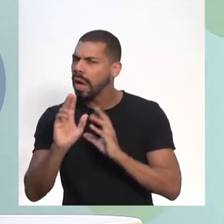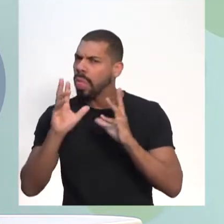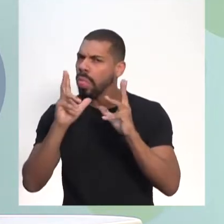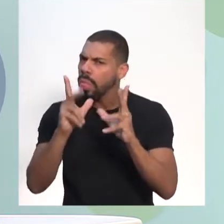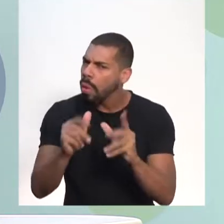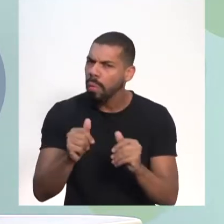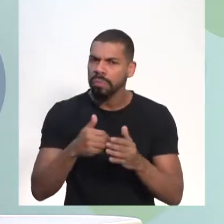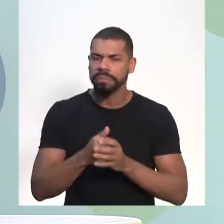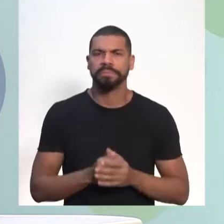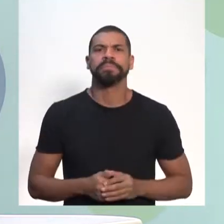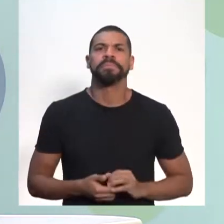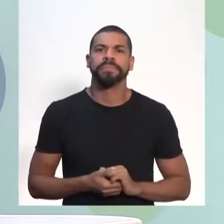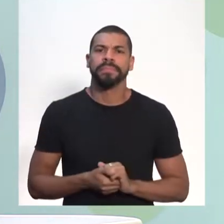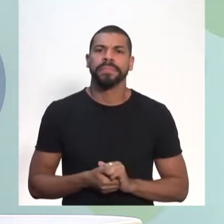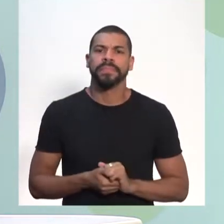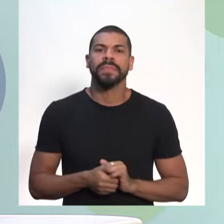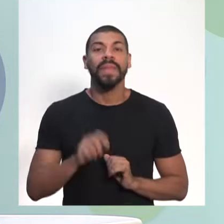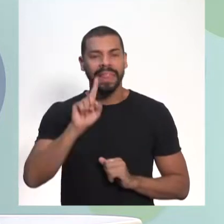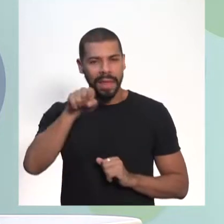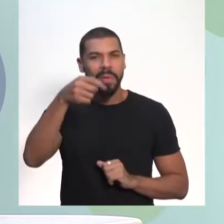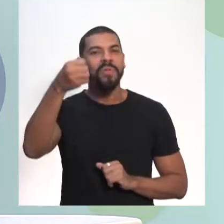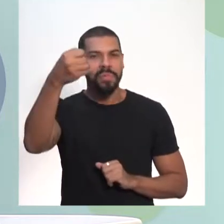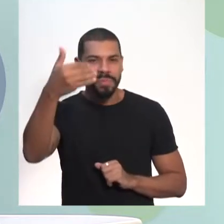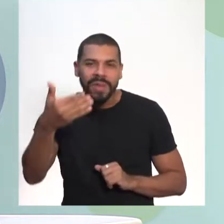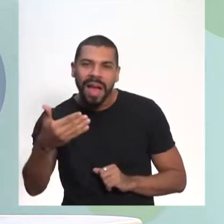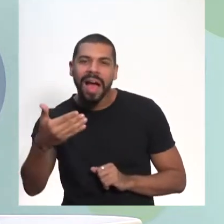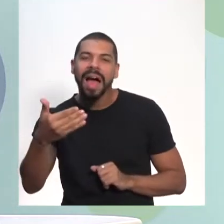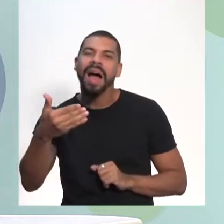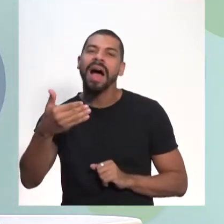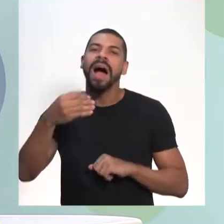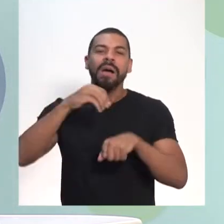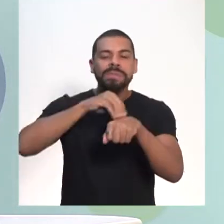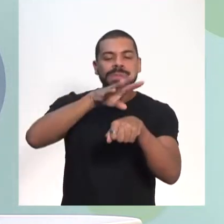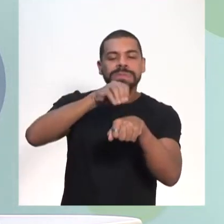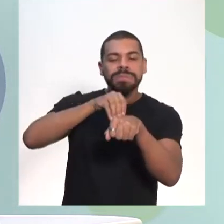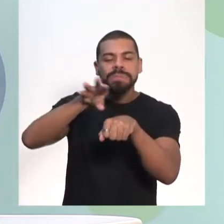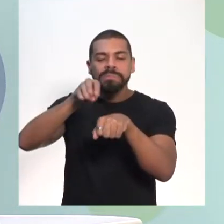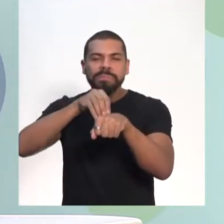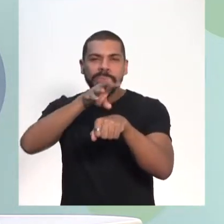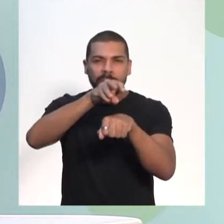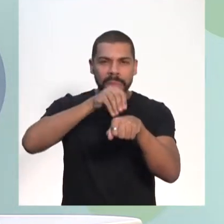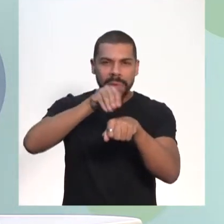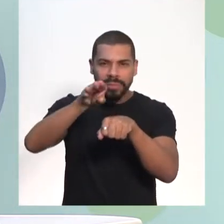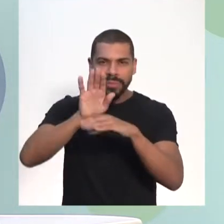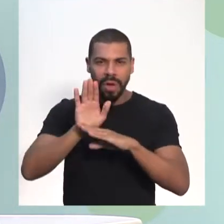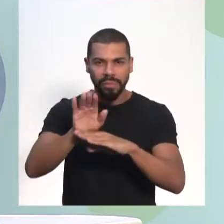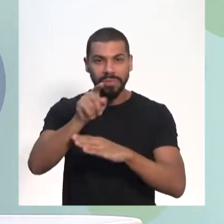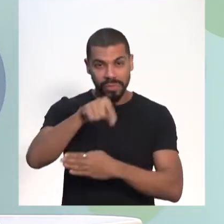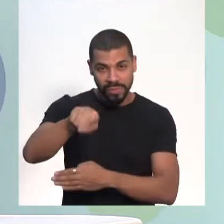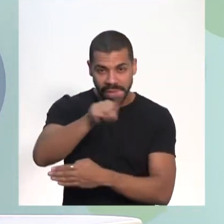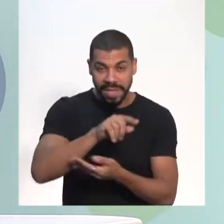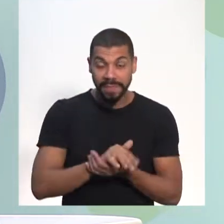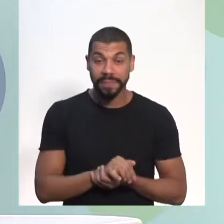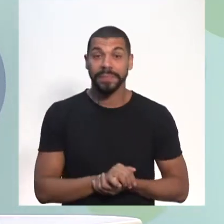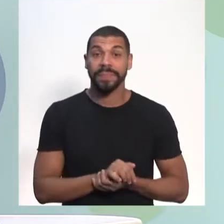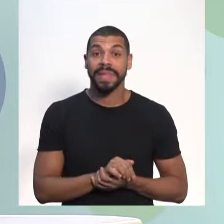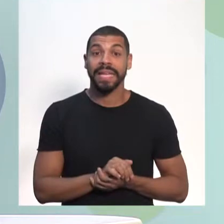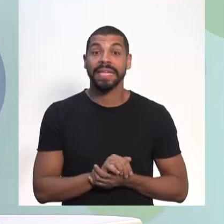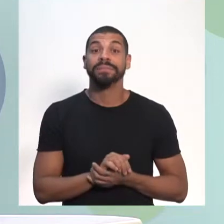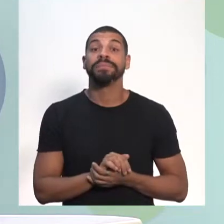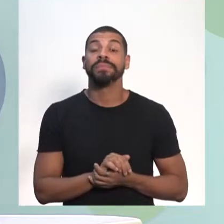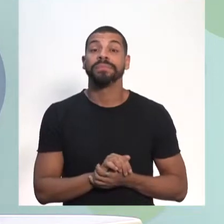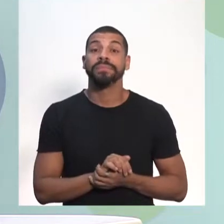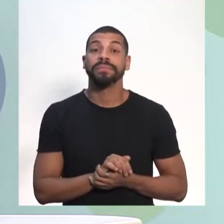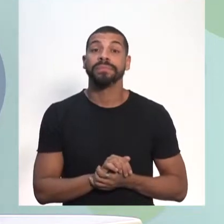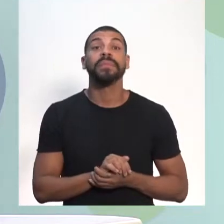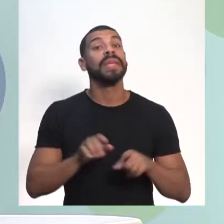e-mail institucional, então a gente vai falar um pouquinho, são algumas pílulas que a gente vai passar aqui para vocês. E no final, a gente também